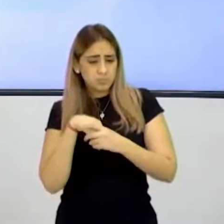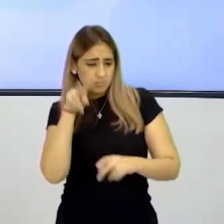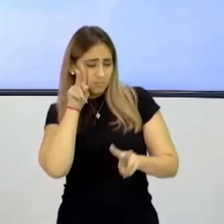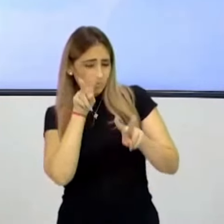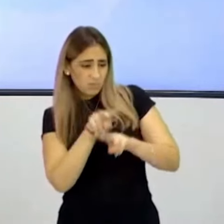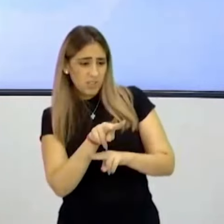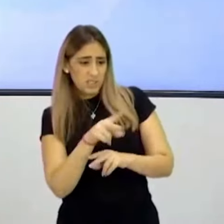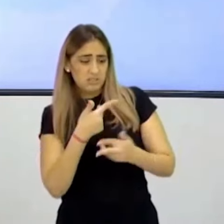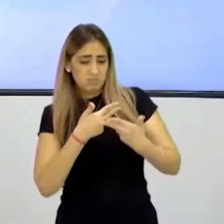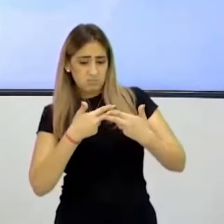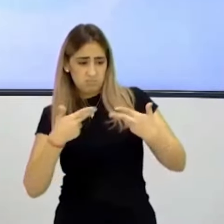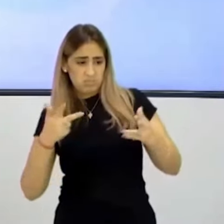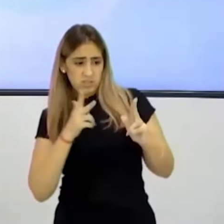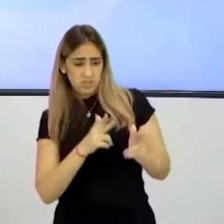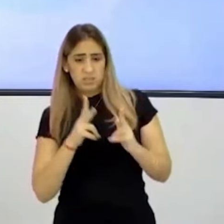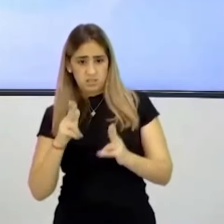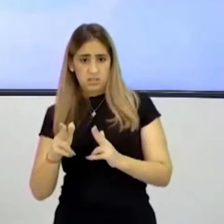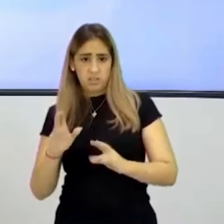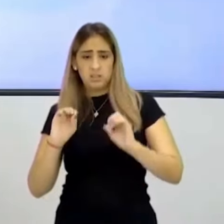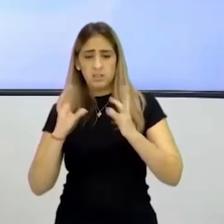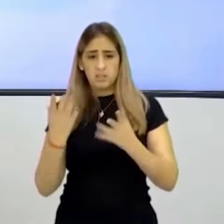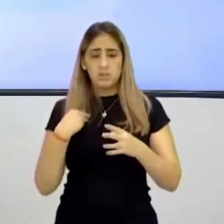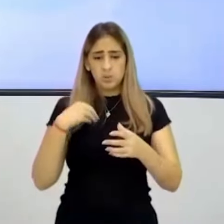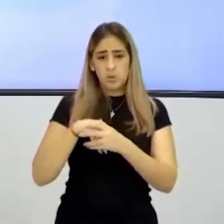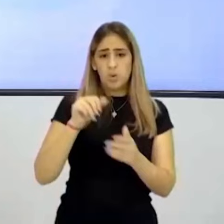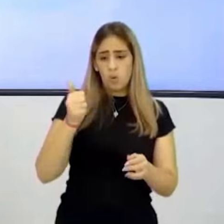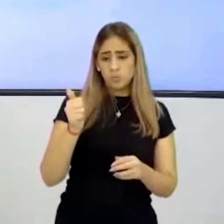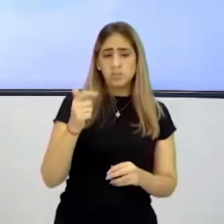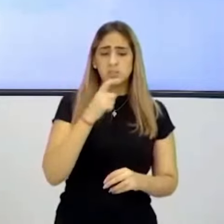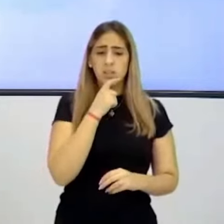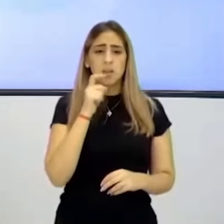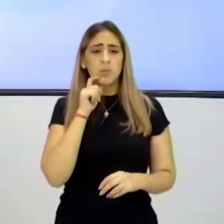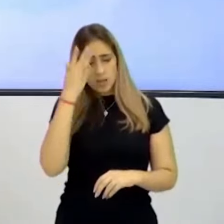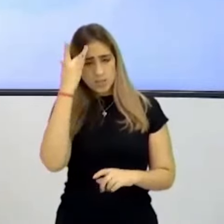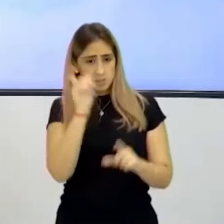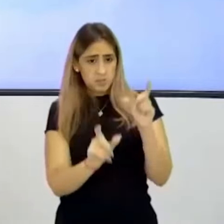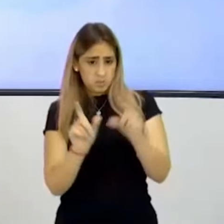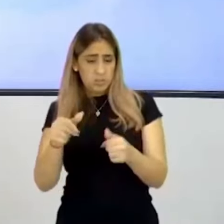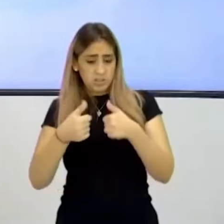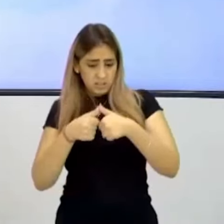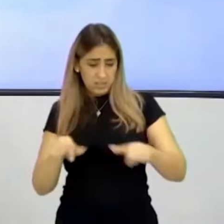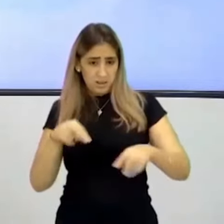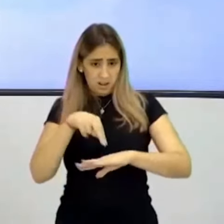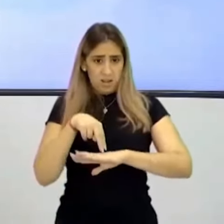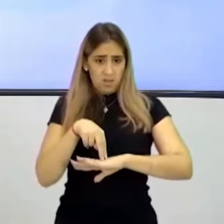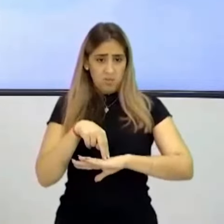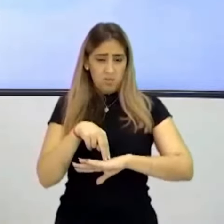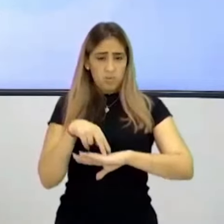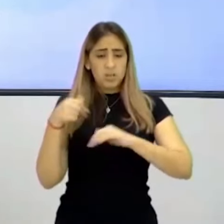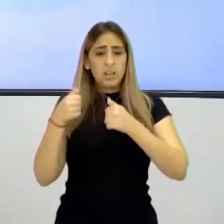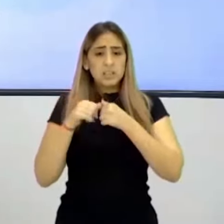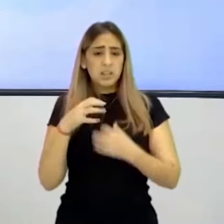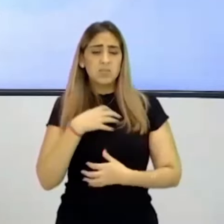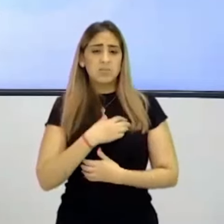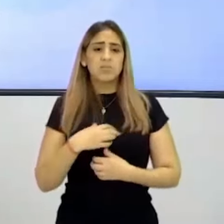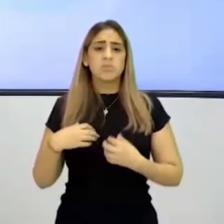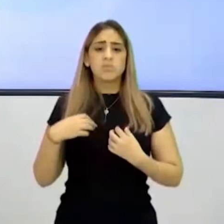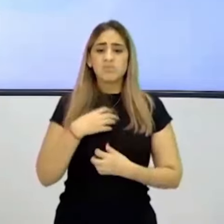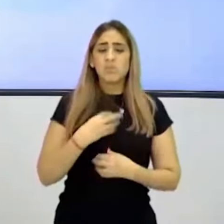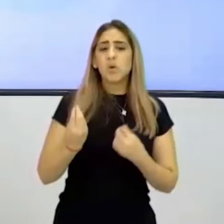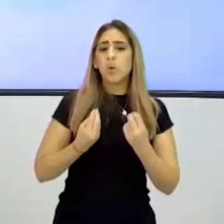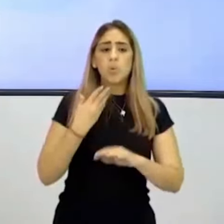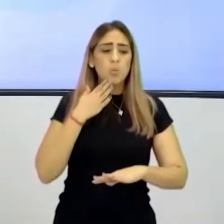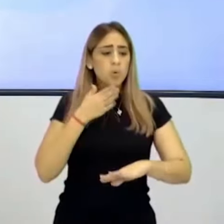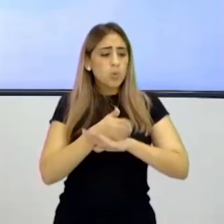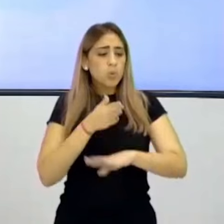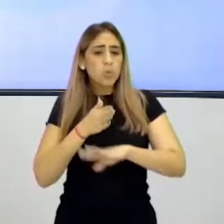cenas do 11 de setembro, as pessoas que estavam ali estavam vestidas como turistas.